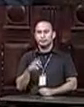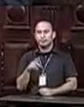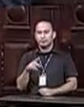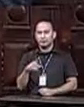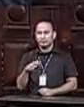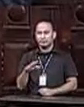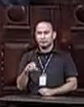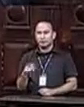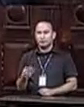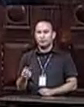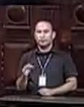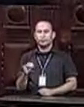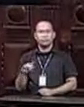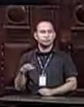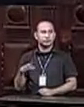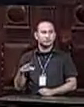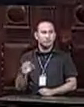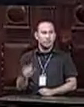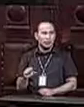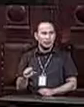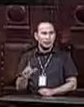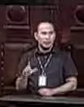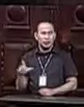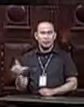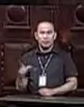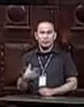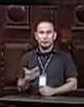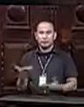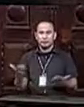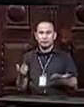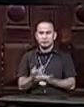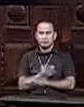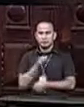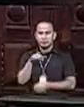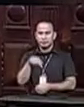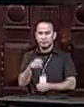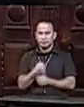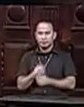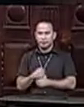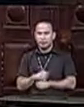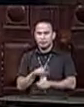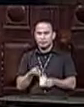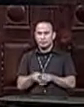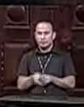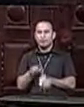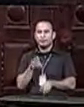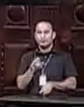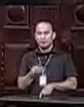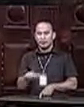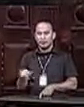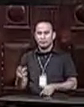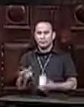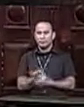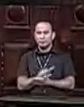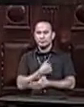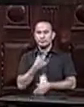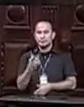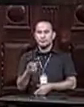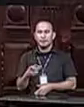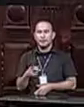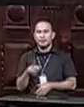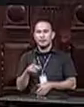consagrado na Lei Complementar 159 deste ano, também vai incidir de maneira